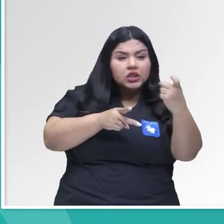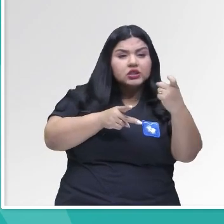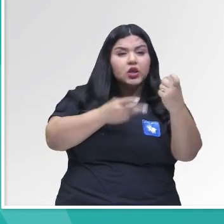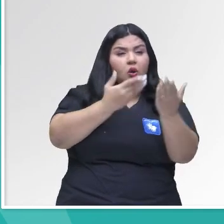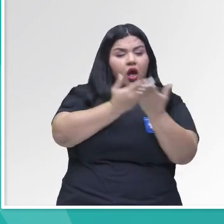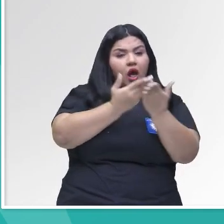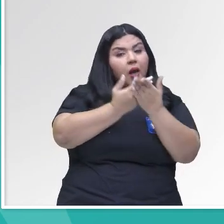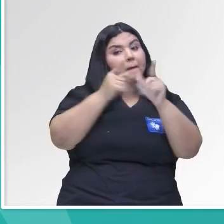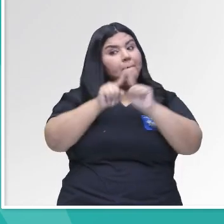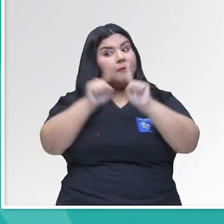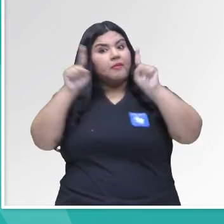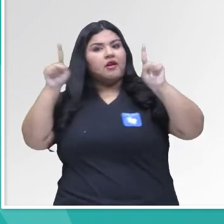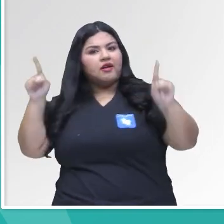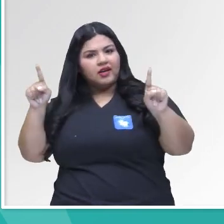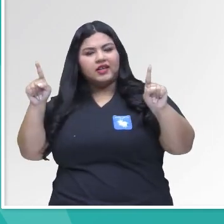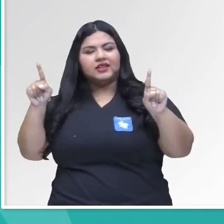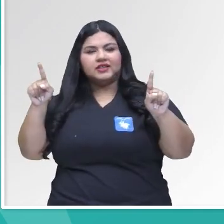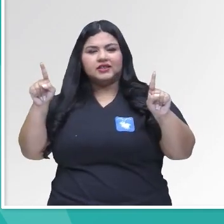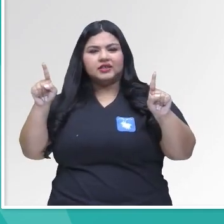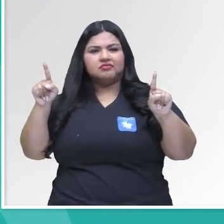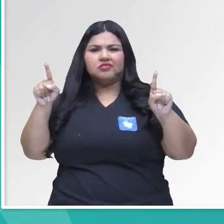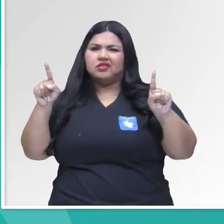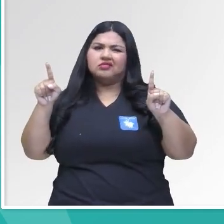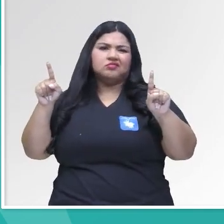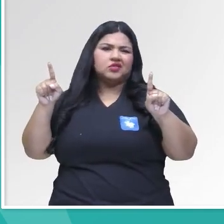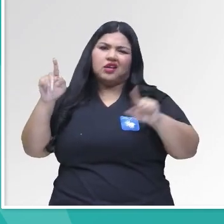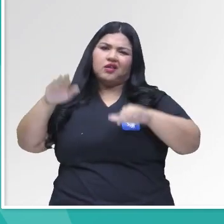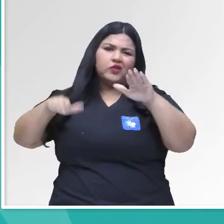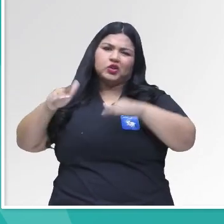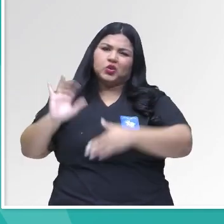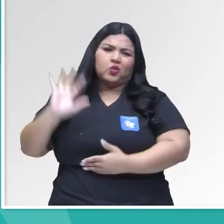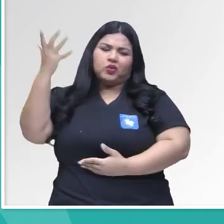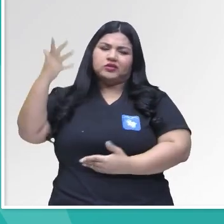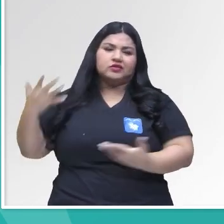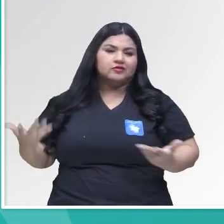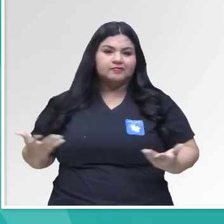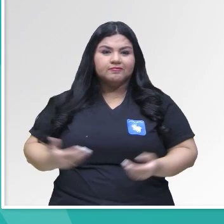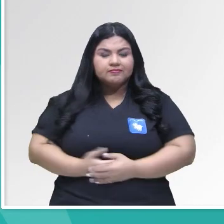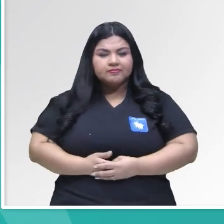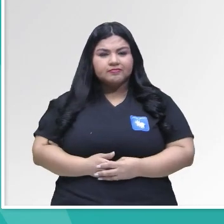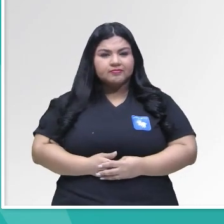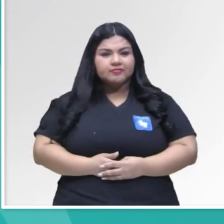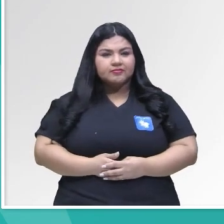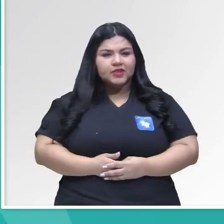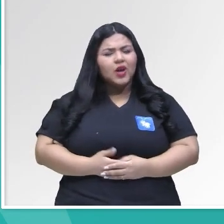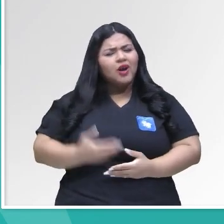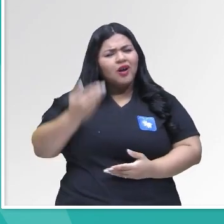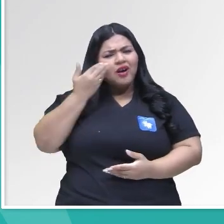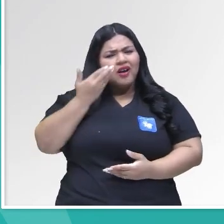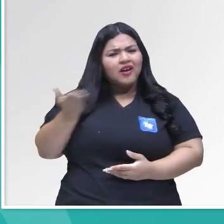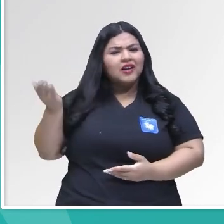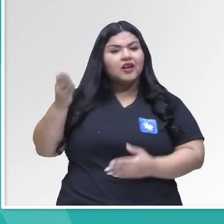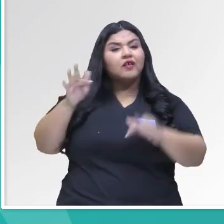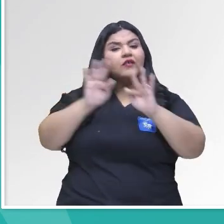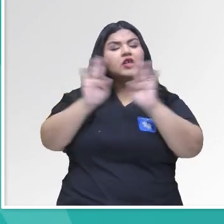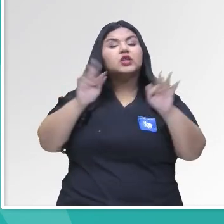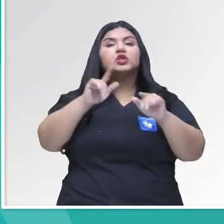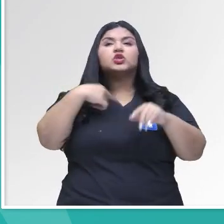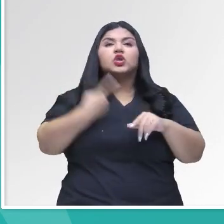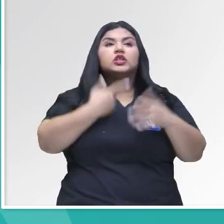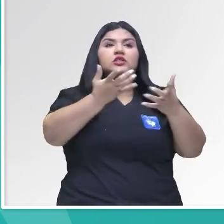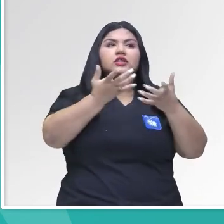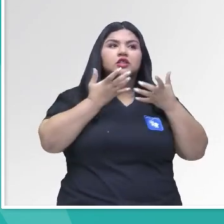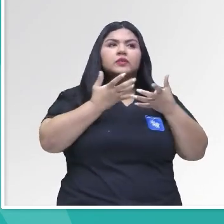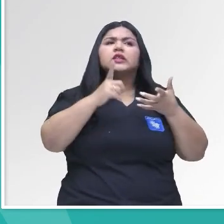aulas, mas nem sempre isso é possível. Olha a frase. Nós queremos que os alunos